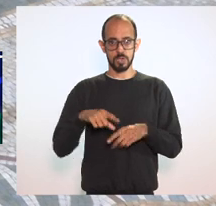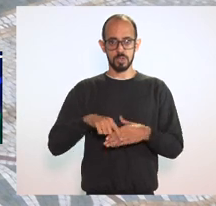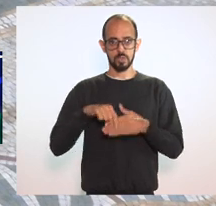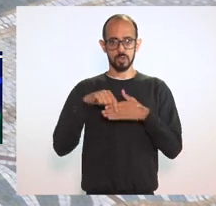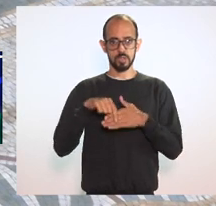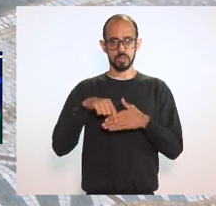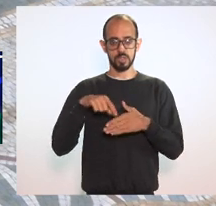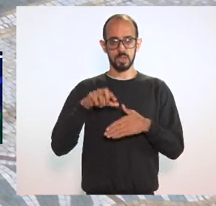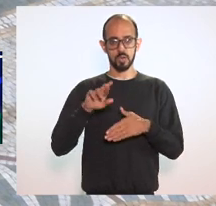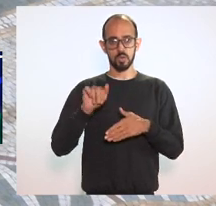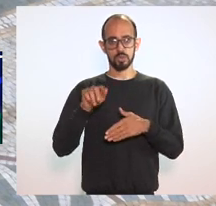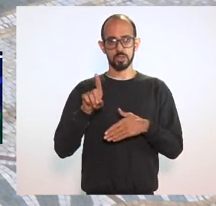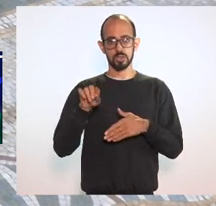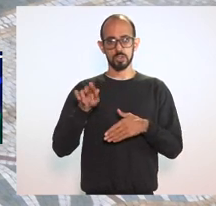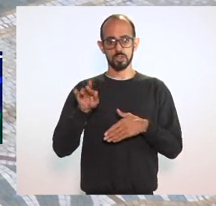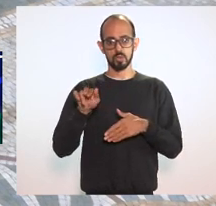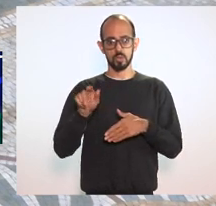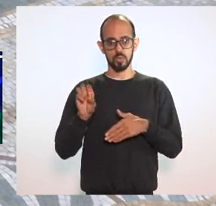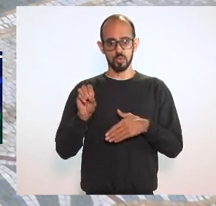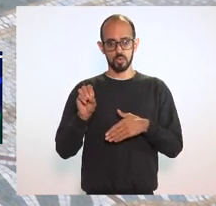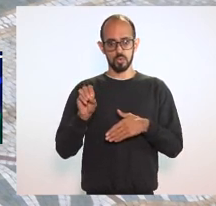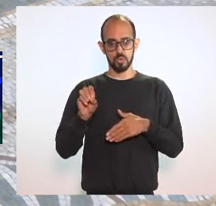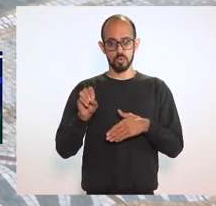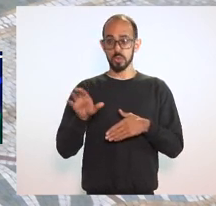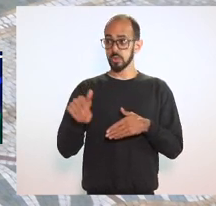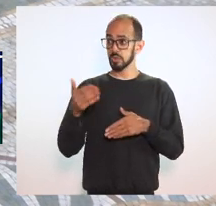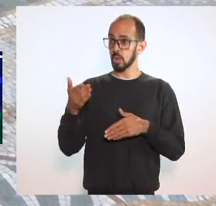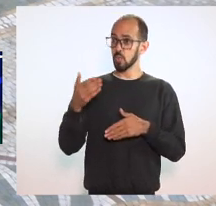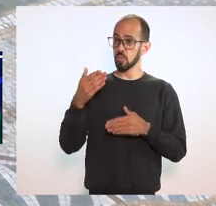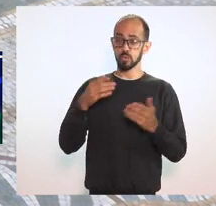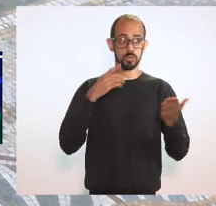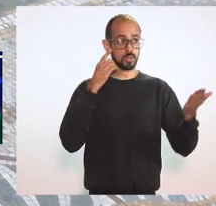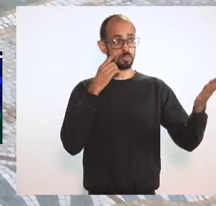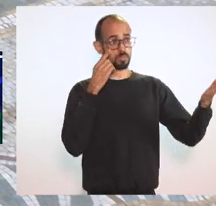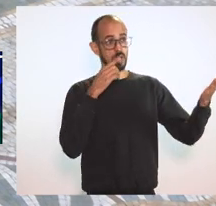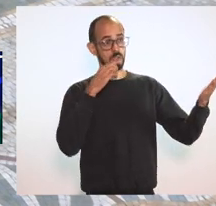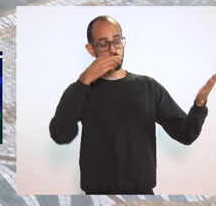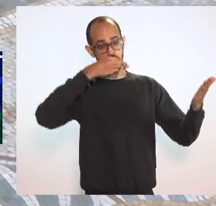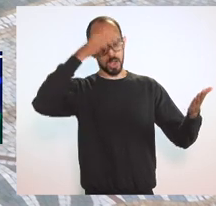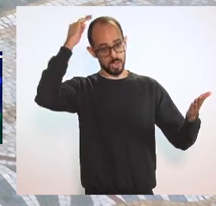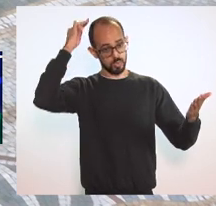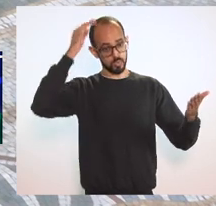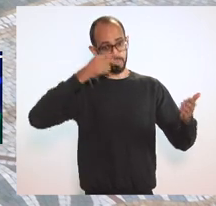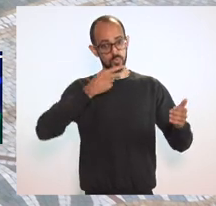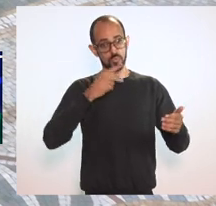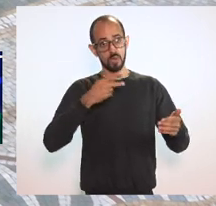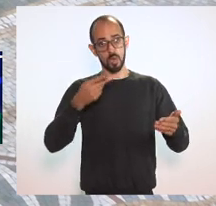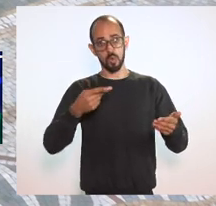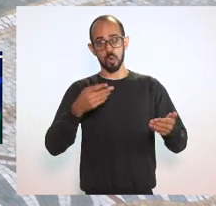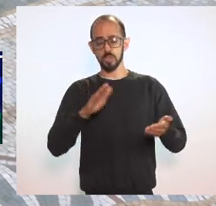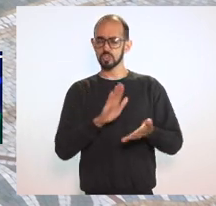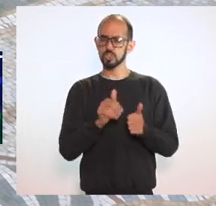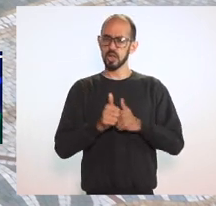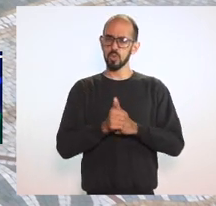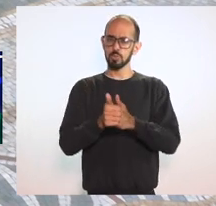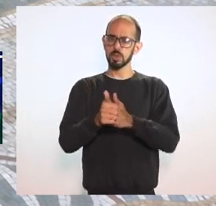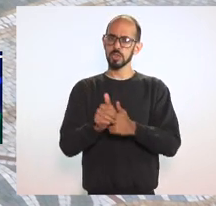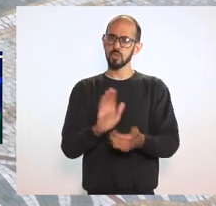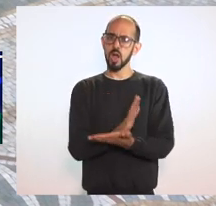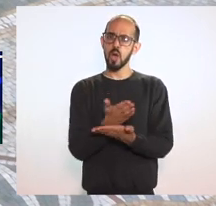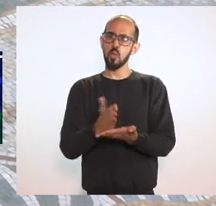colegas deputados como Deputado Márcio Pacheco falou nós acompanhamos já temos acompanhado alguns dias